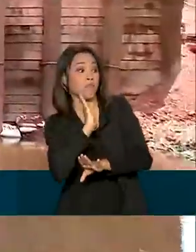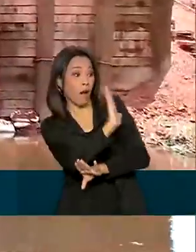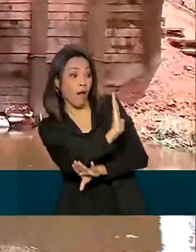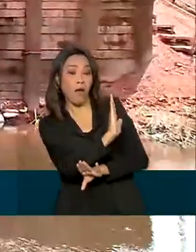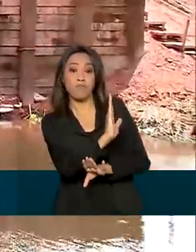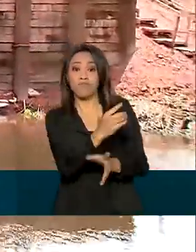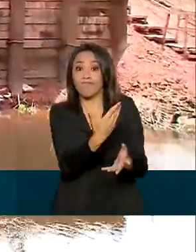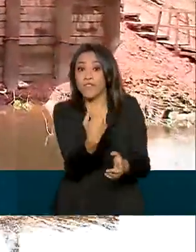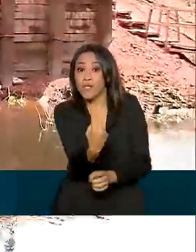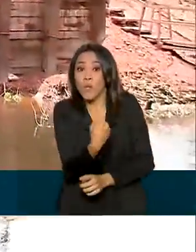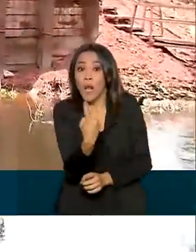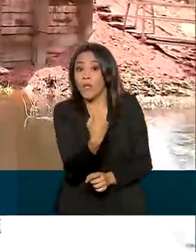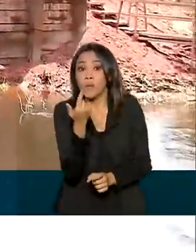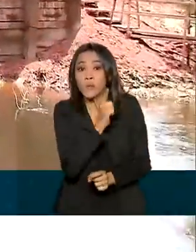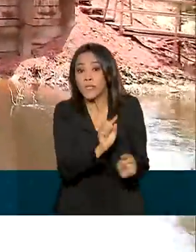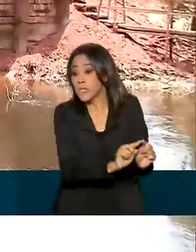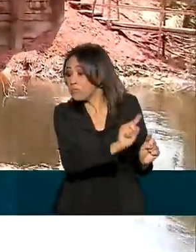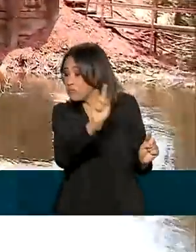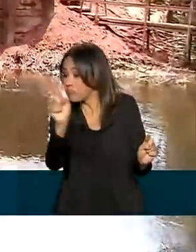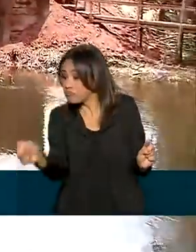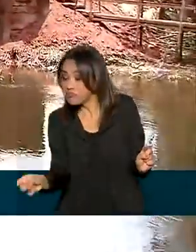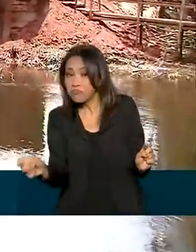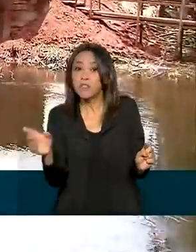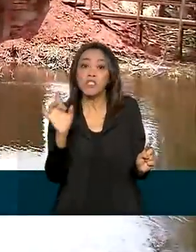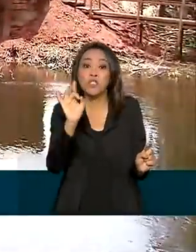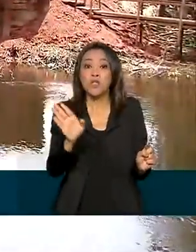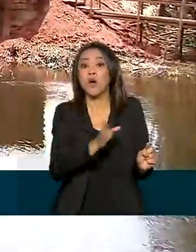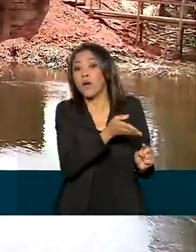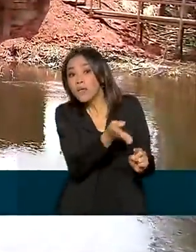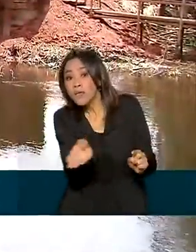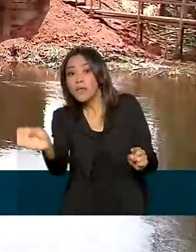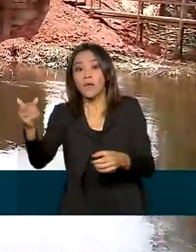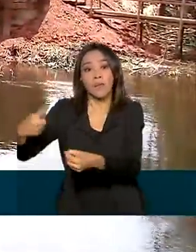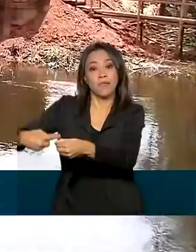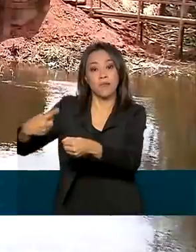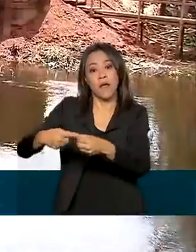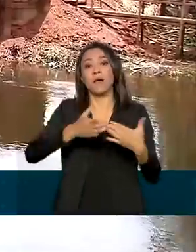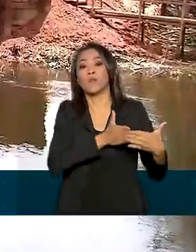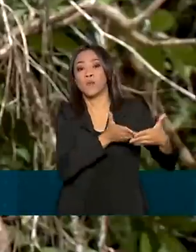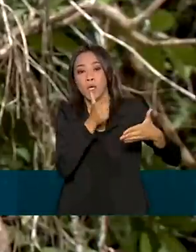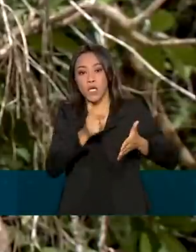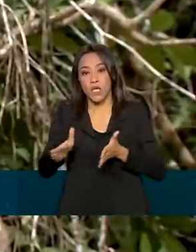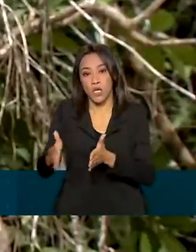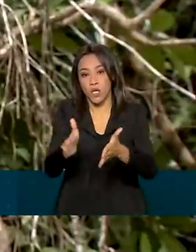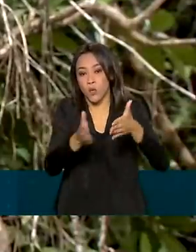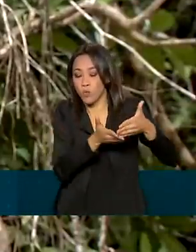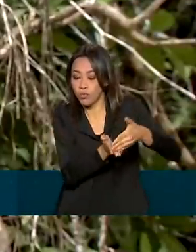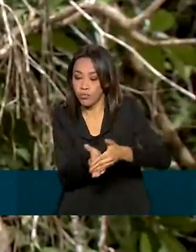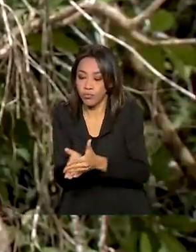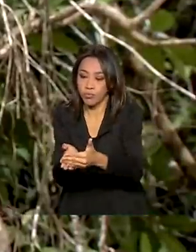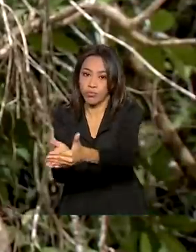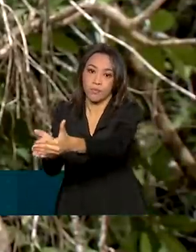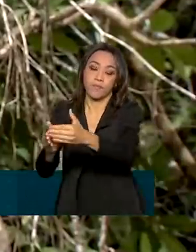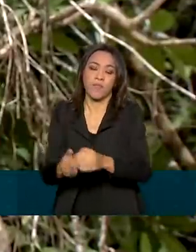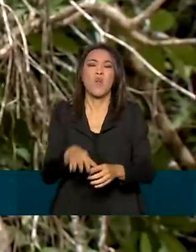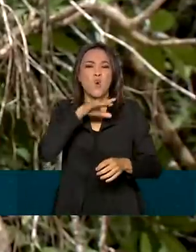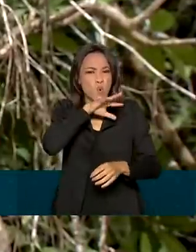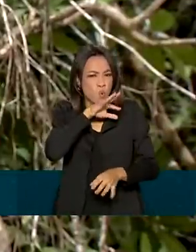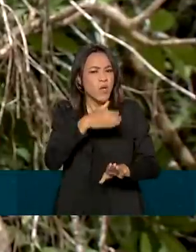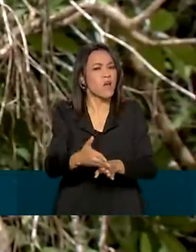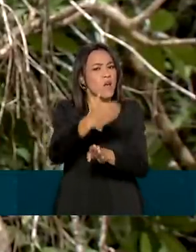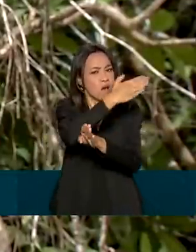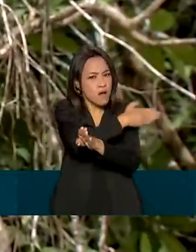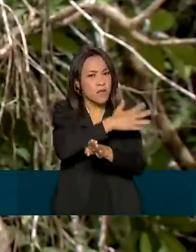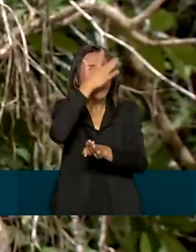praticamente isolado e só tinha acesso à cidade pelo Rio Negro. Ruim como estava antes, os